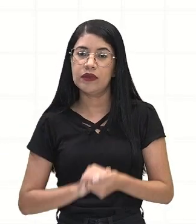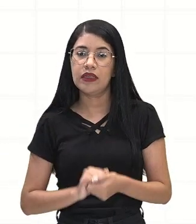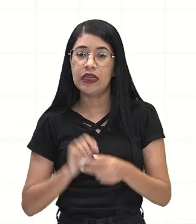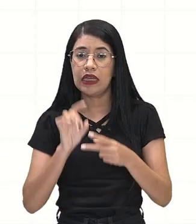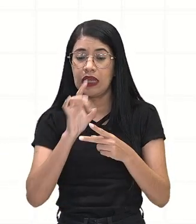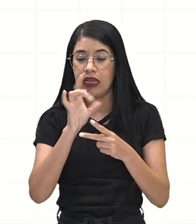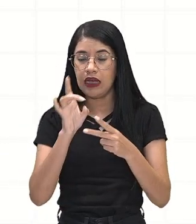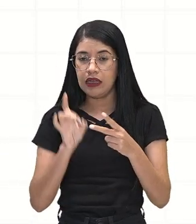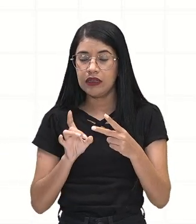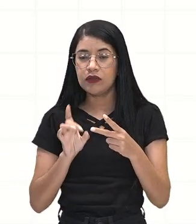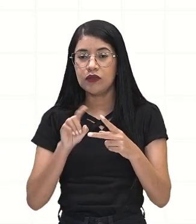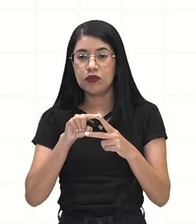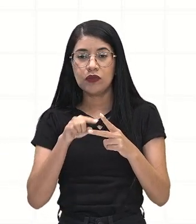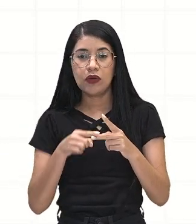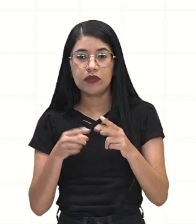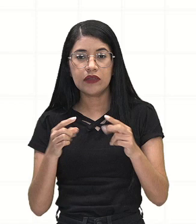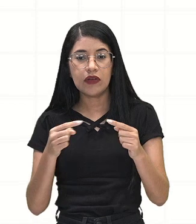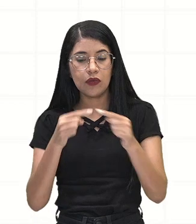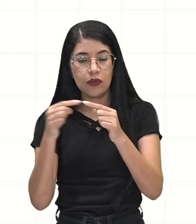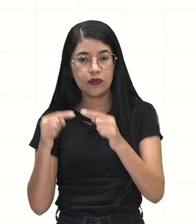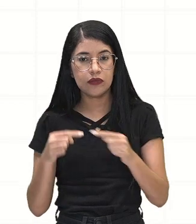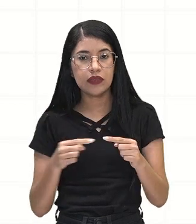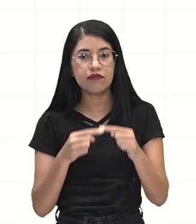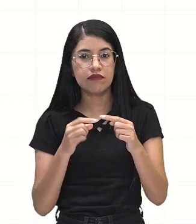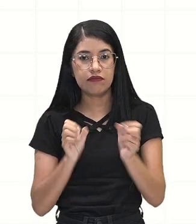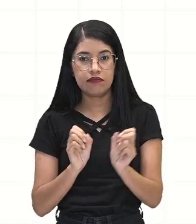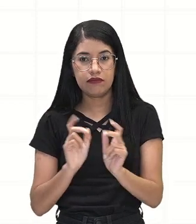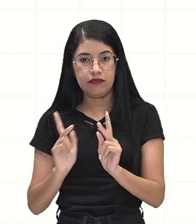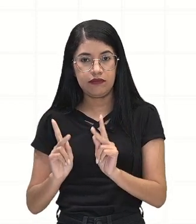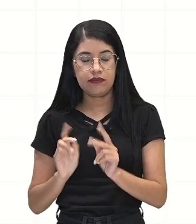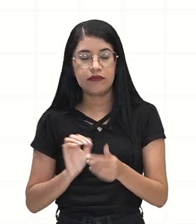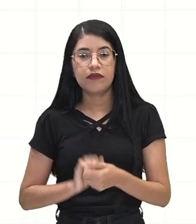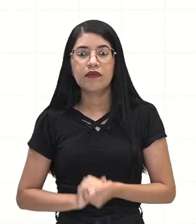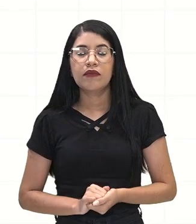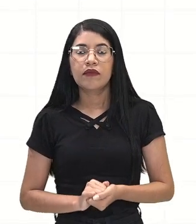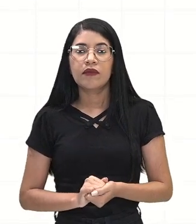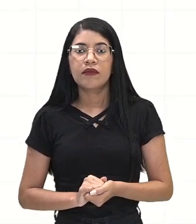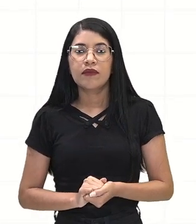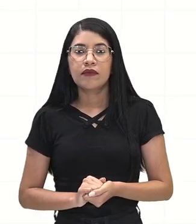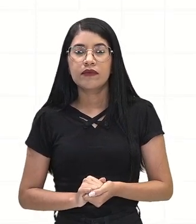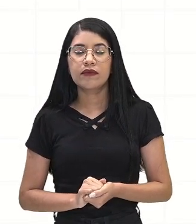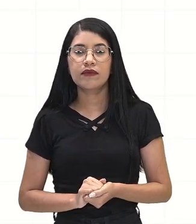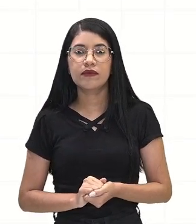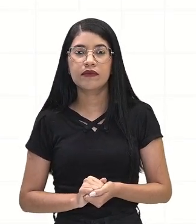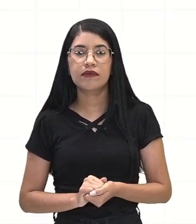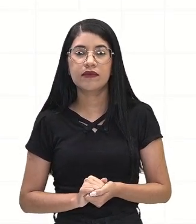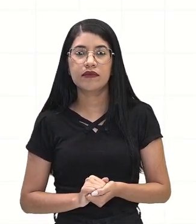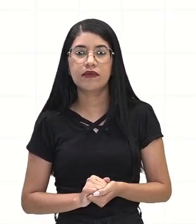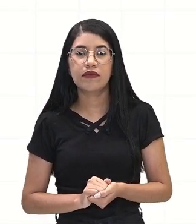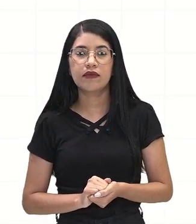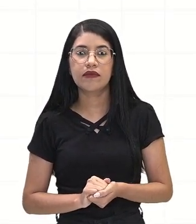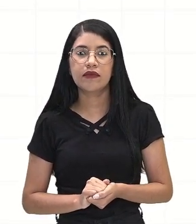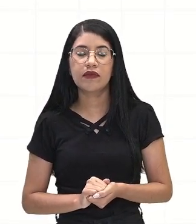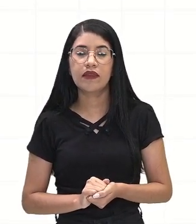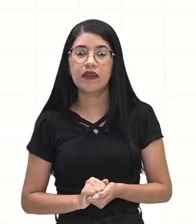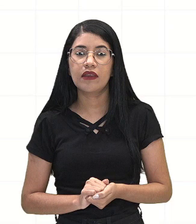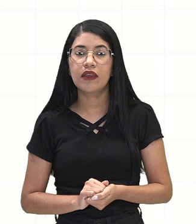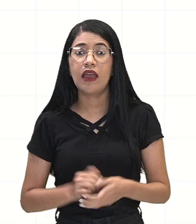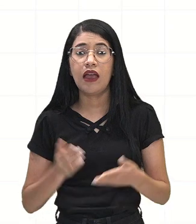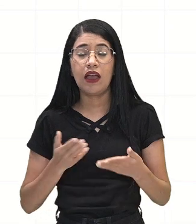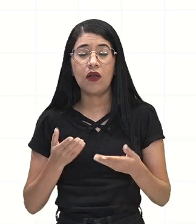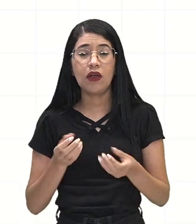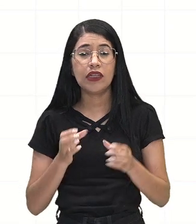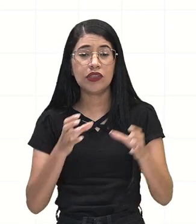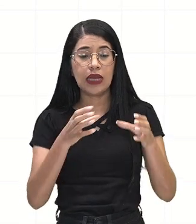vão ser correspondentes. Tudo certo? Então, agora nós vamos poder